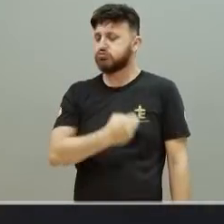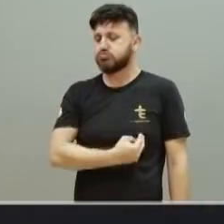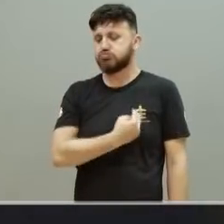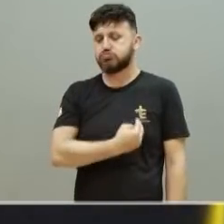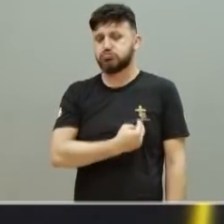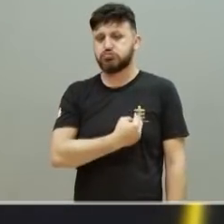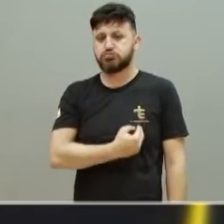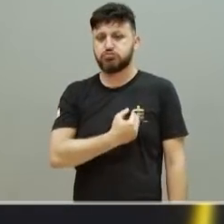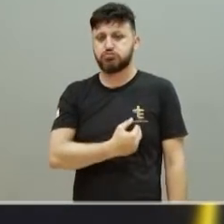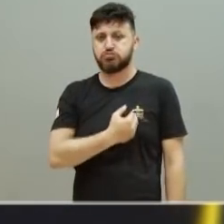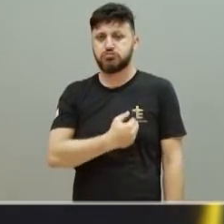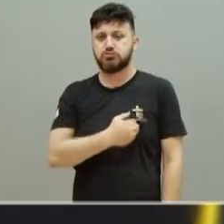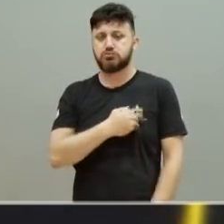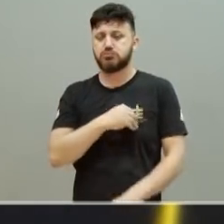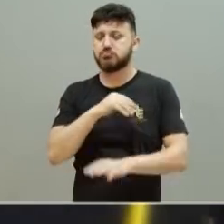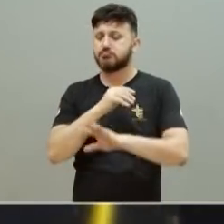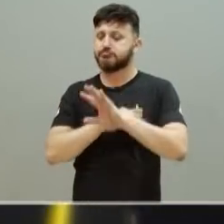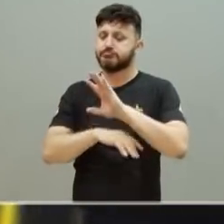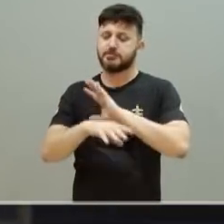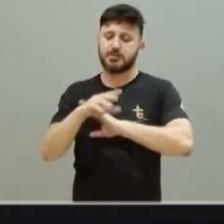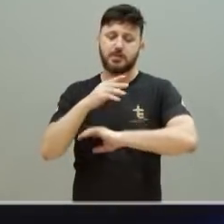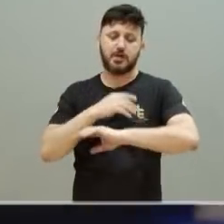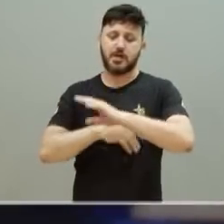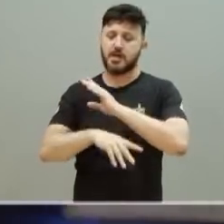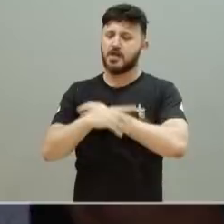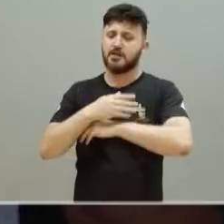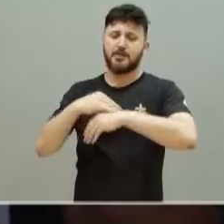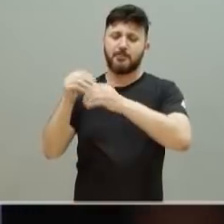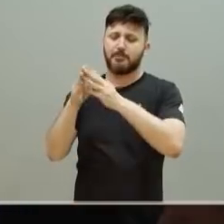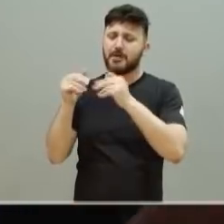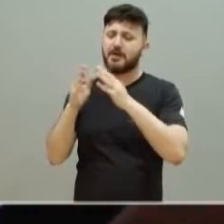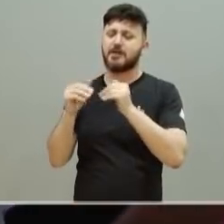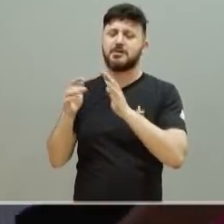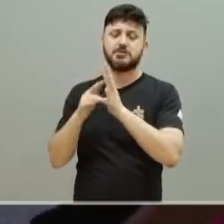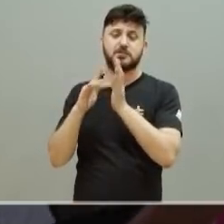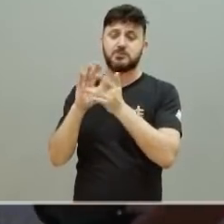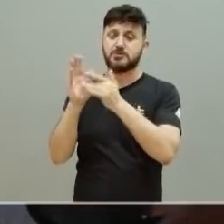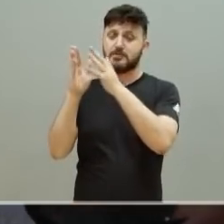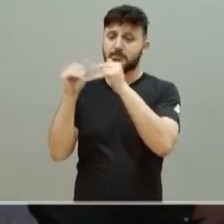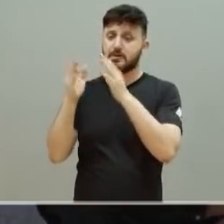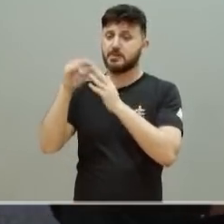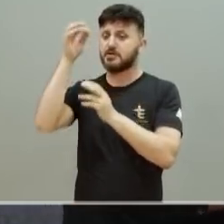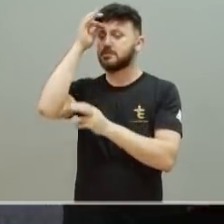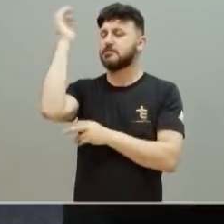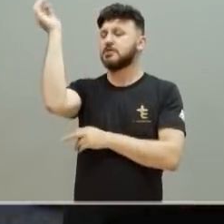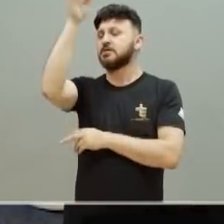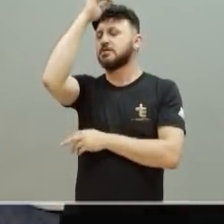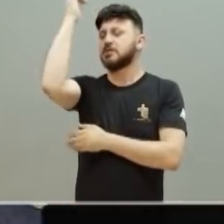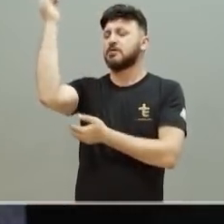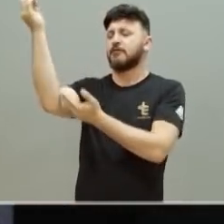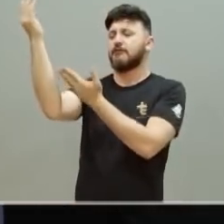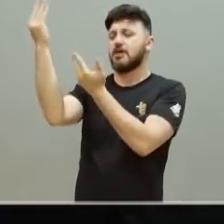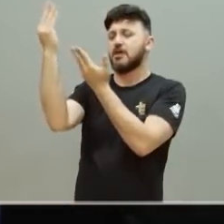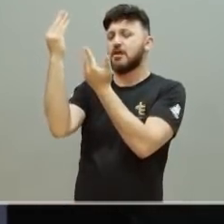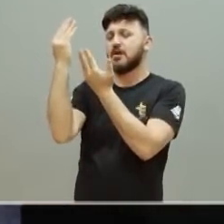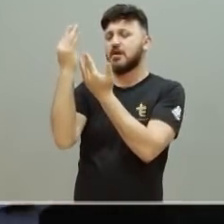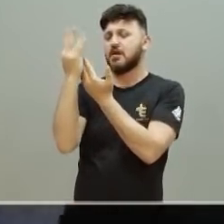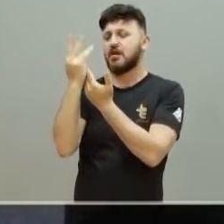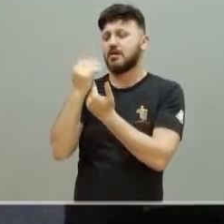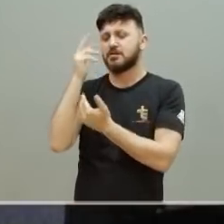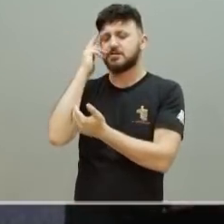sua boca, esquece quem está à sua frente. Esquece quem está atrás. E vai pedindo: vem sobre mim,